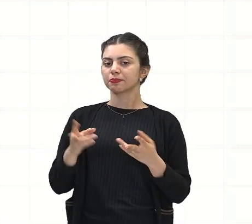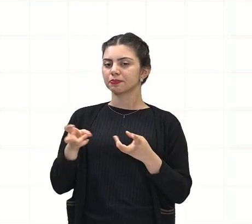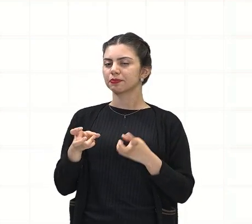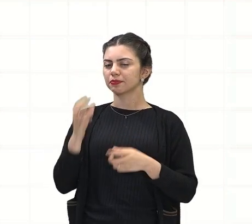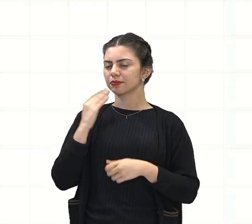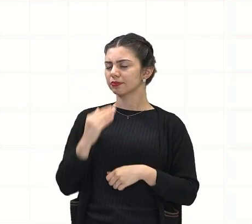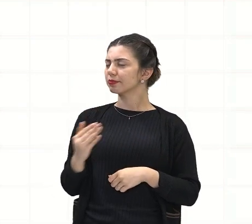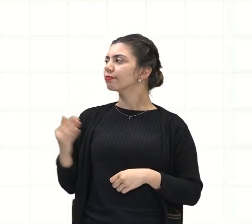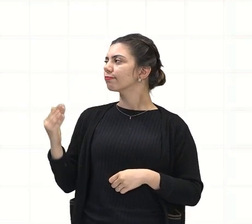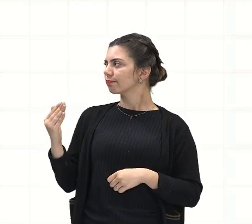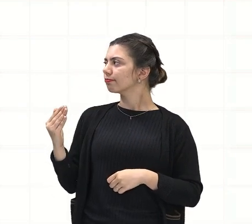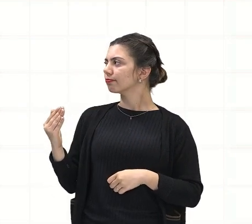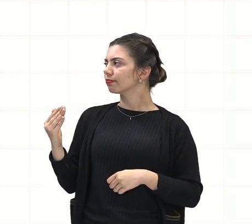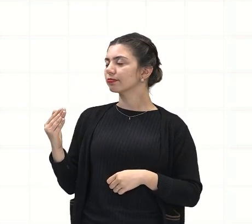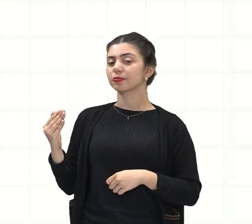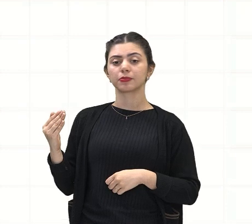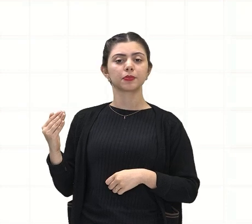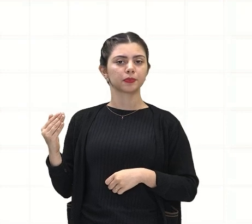o quê? Que